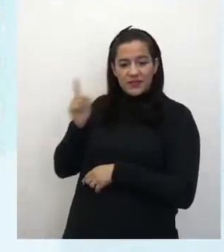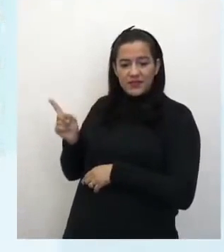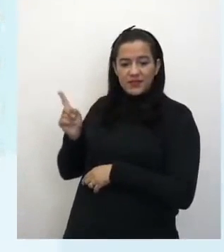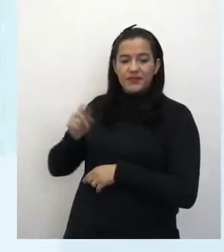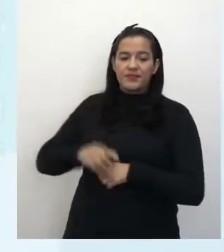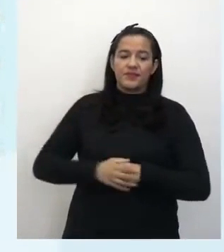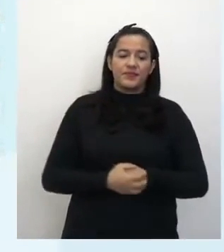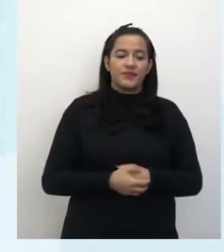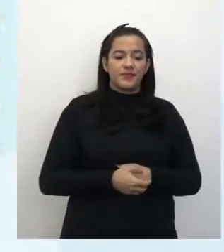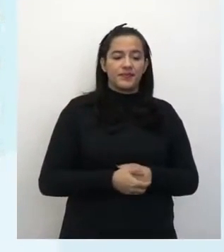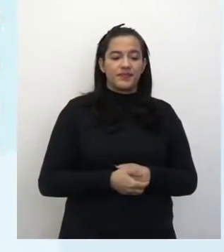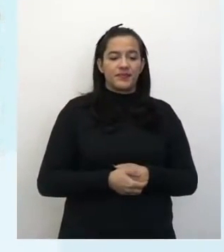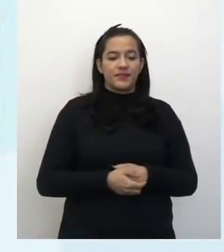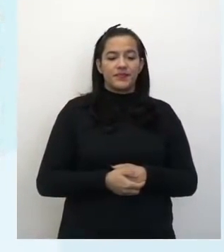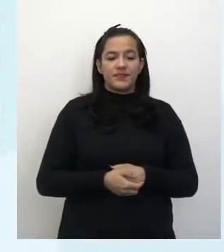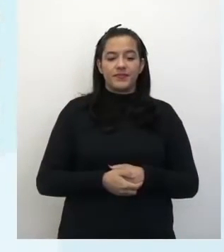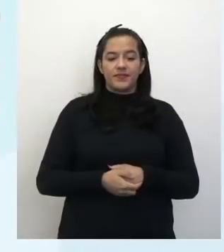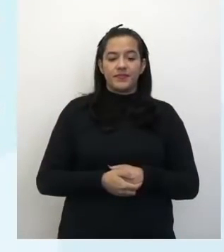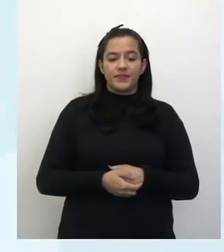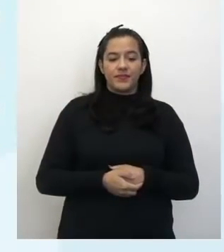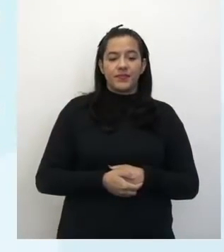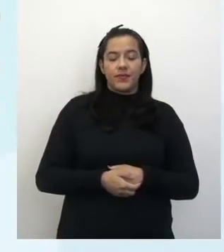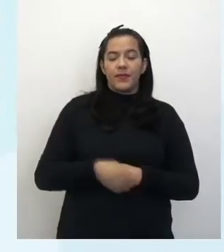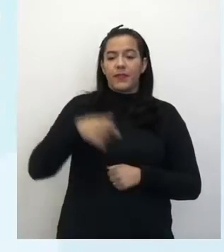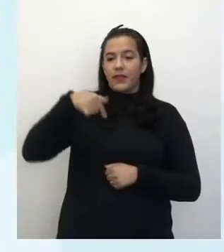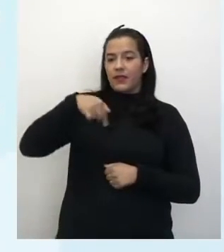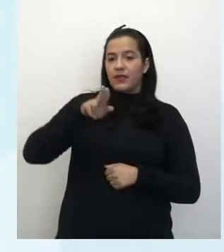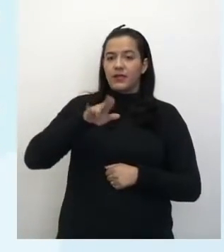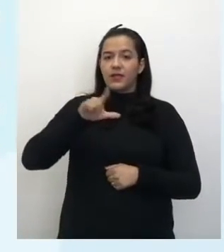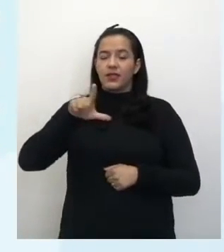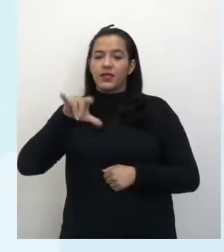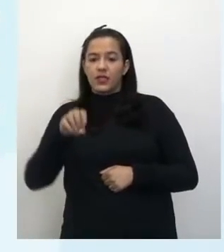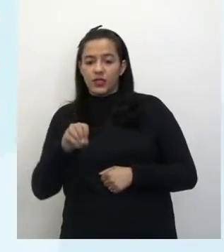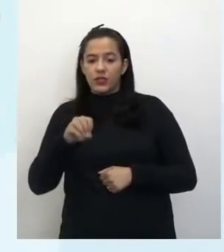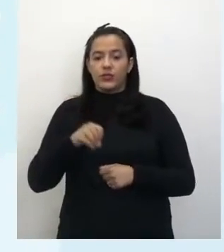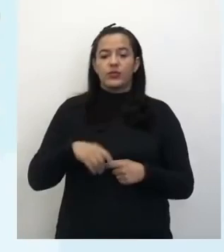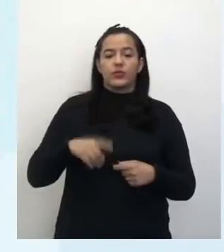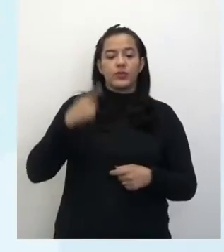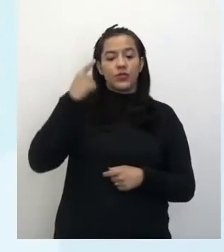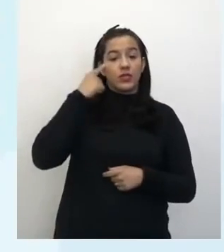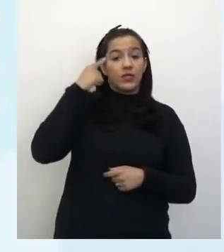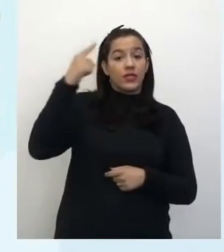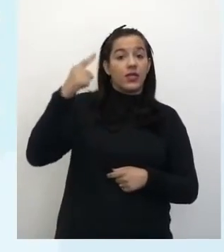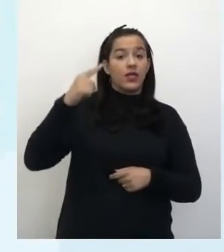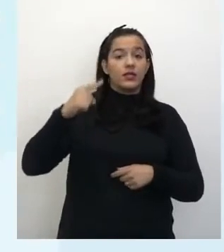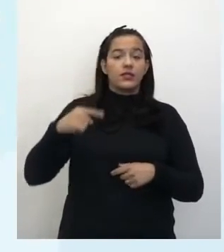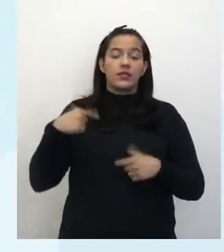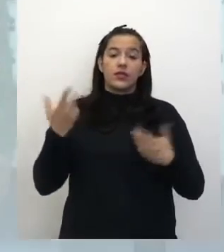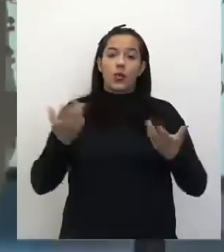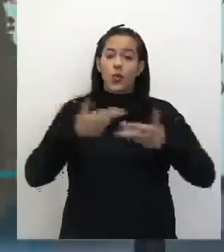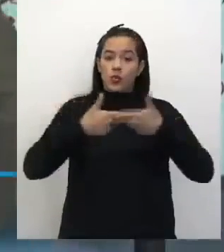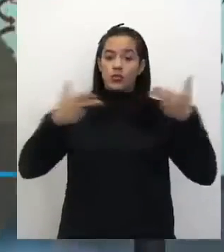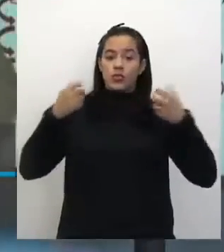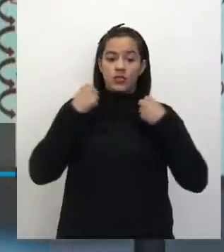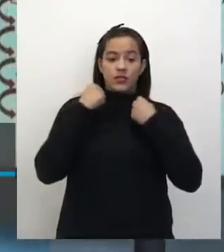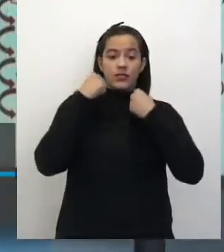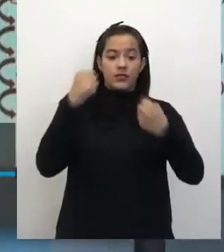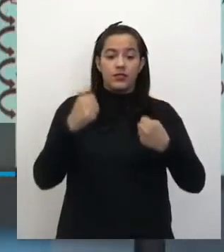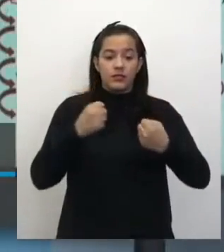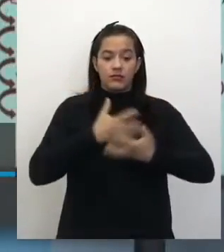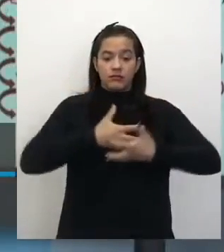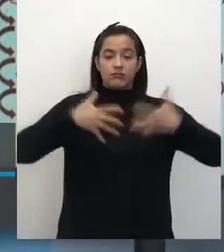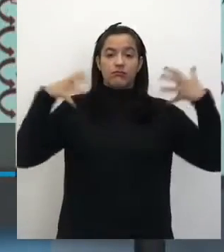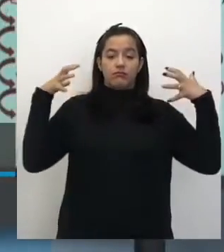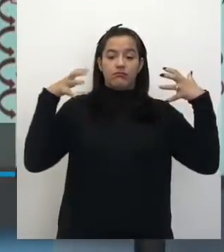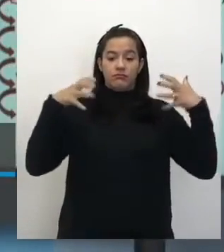só. Decâmetro, hectômetro, quilo, né? Já lembra nome de super-herói, coisas fortes, coisas grandes,